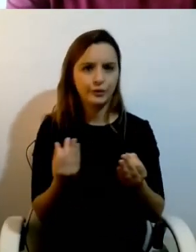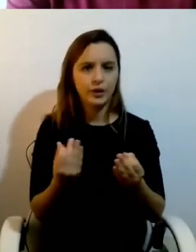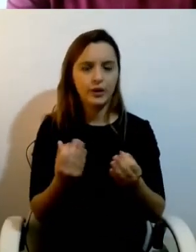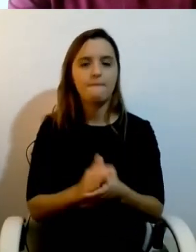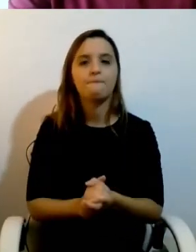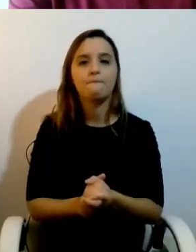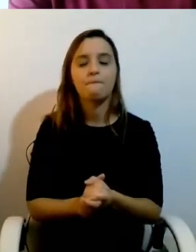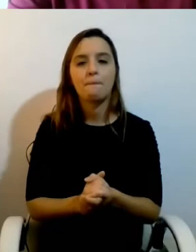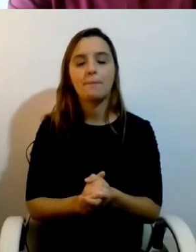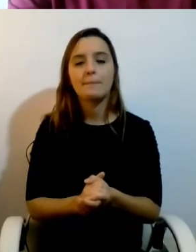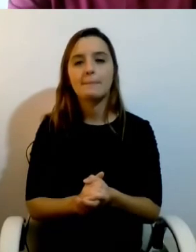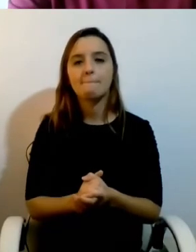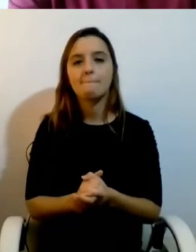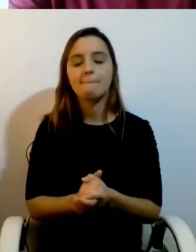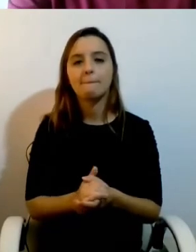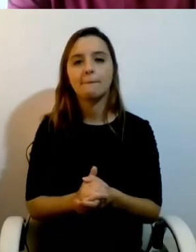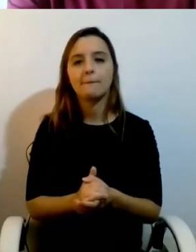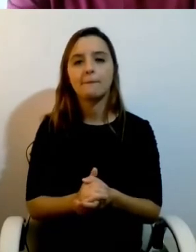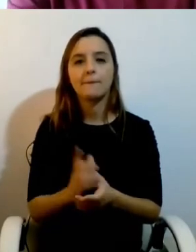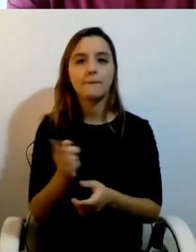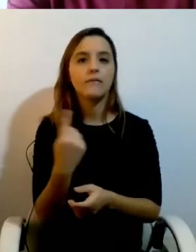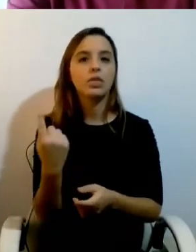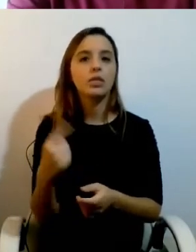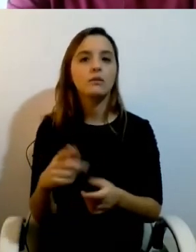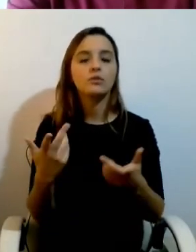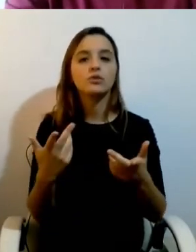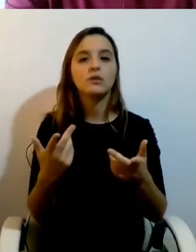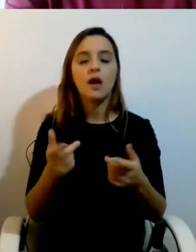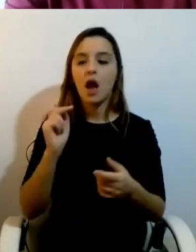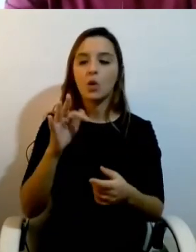temos um hiato temporal de cerca de 40 anos,